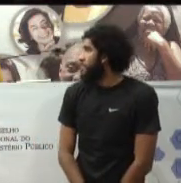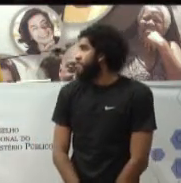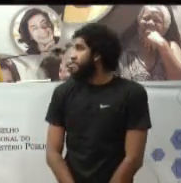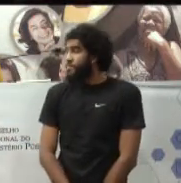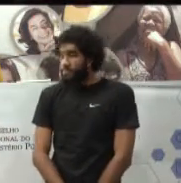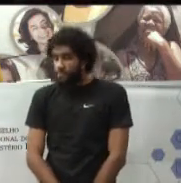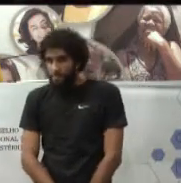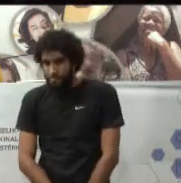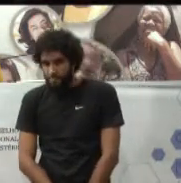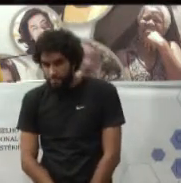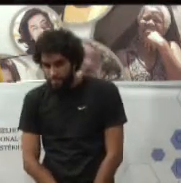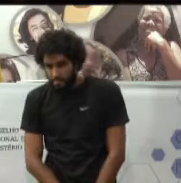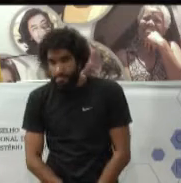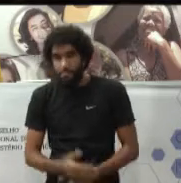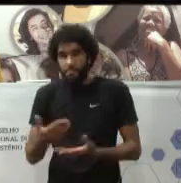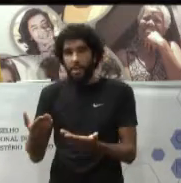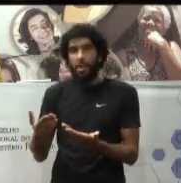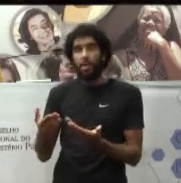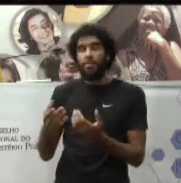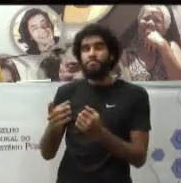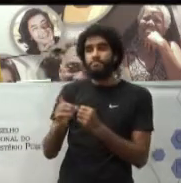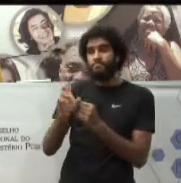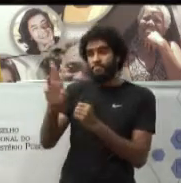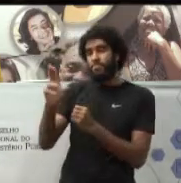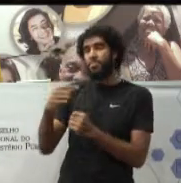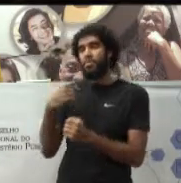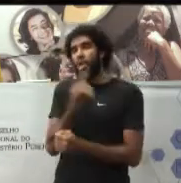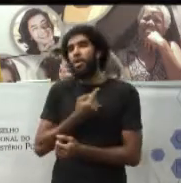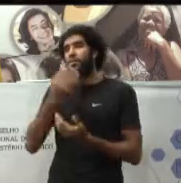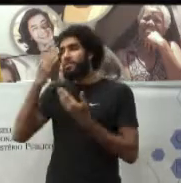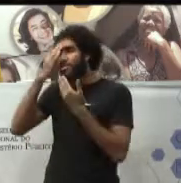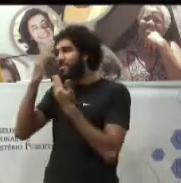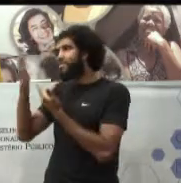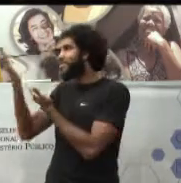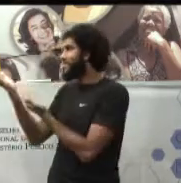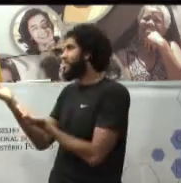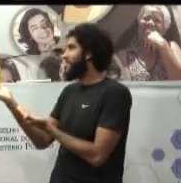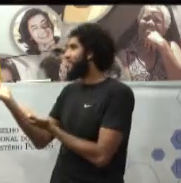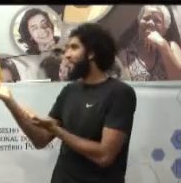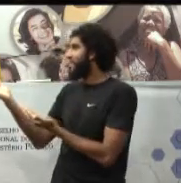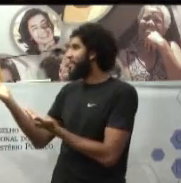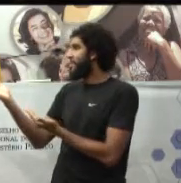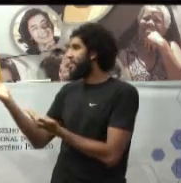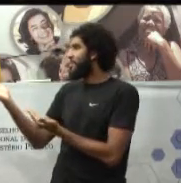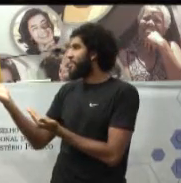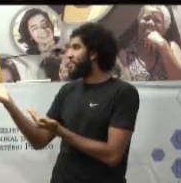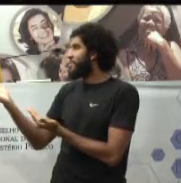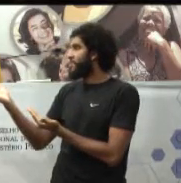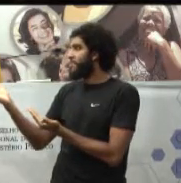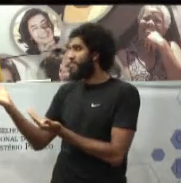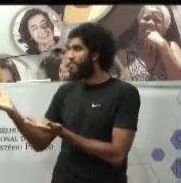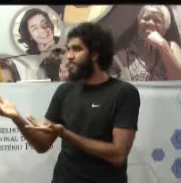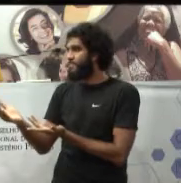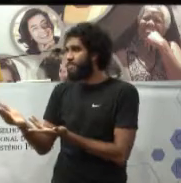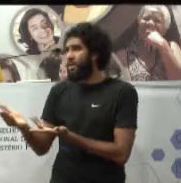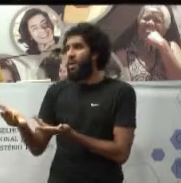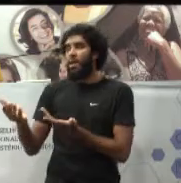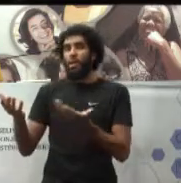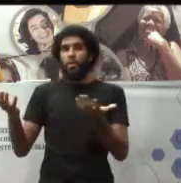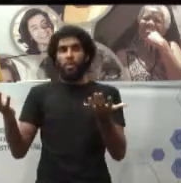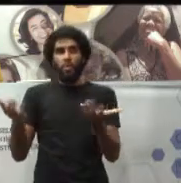eu tô eu calo nós agradecemos é esta é instigante